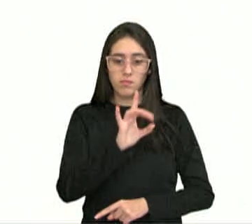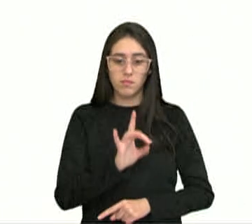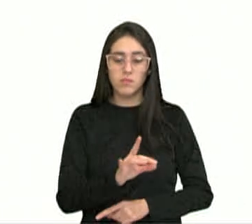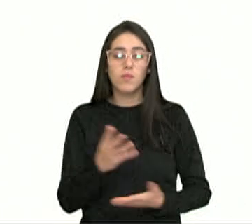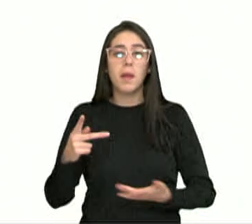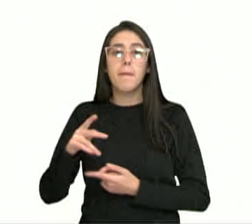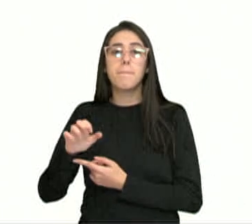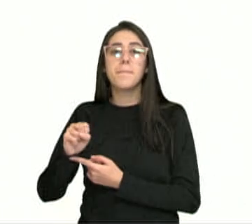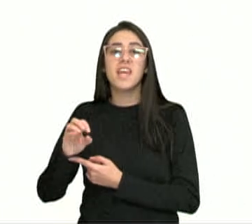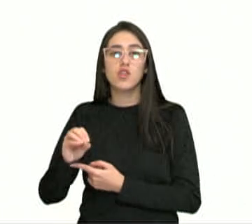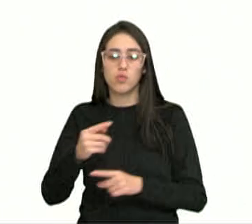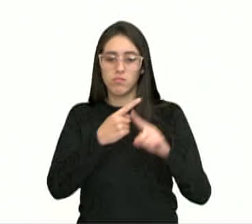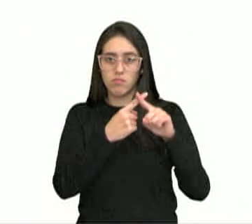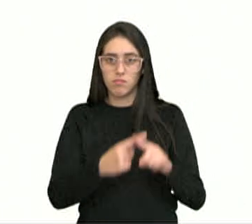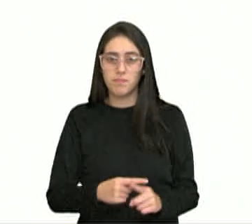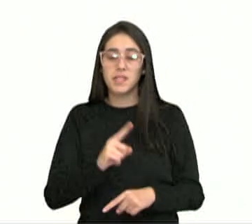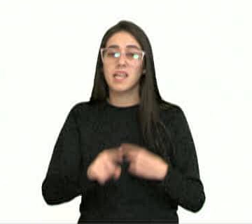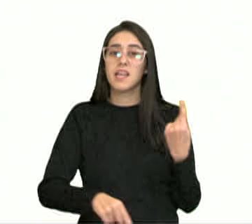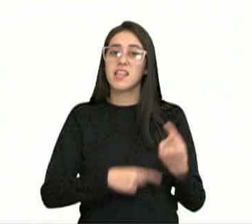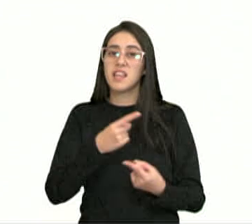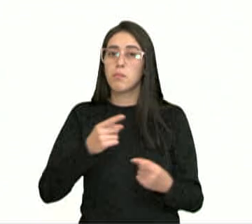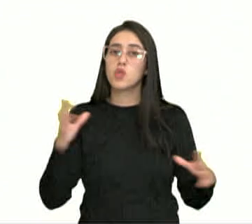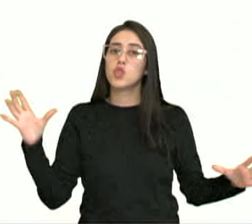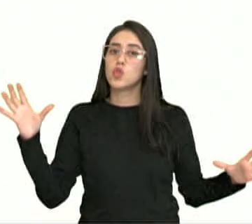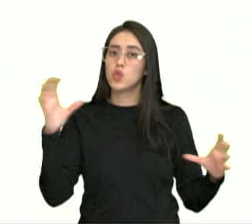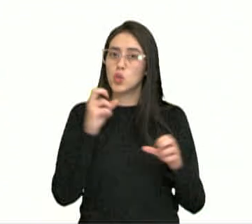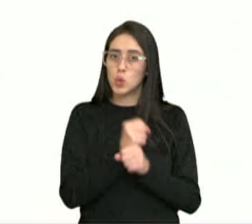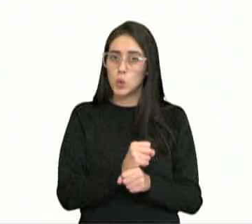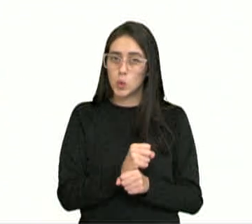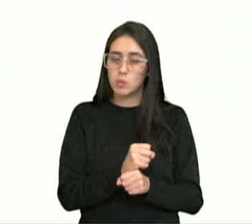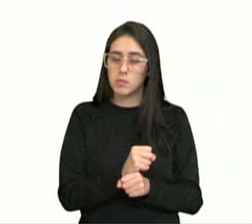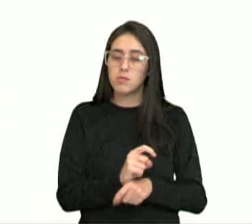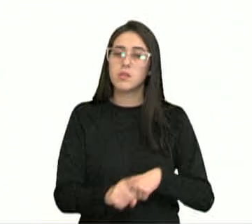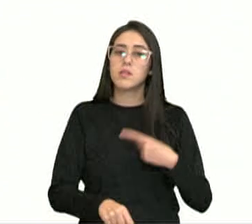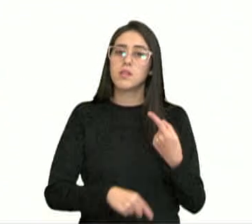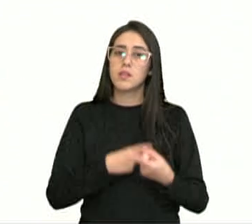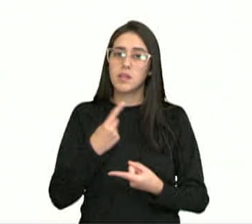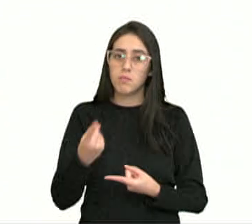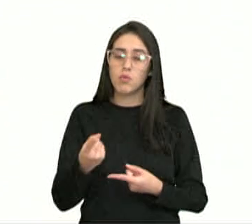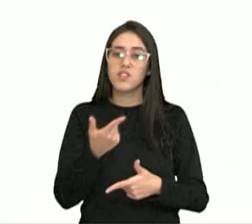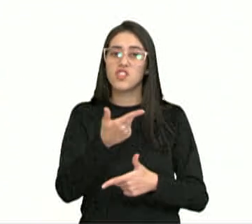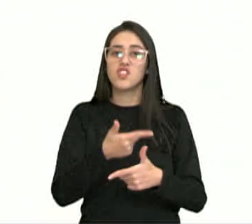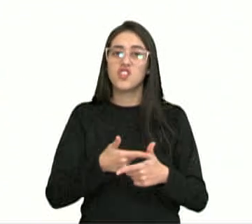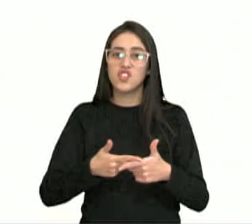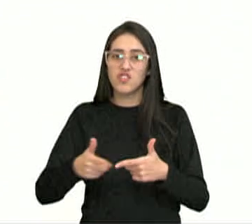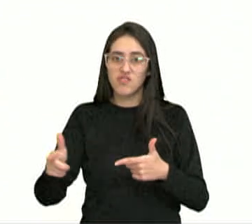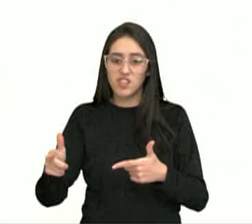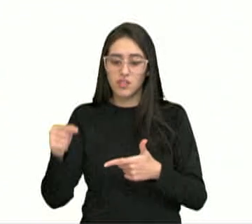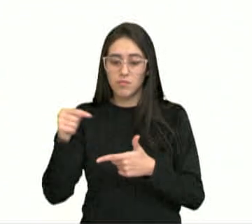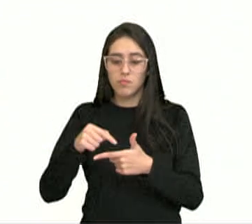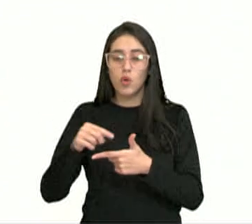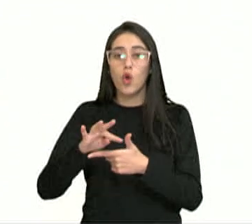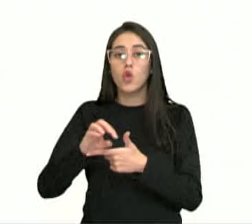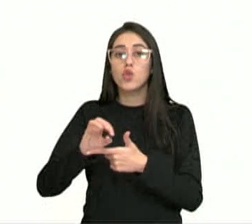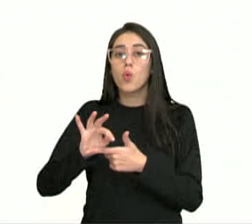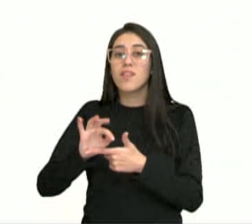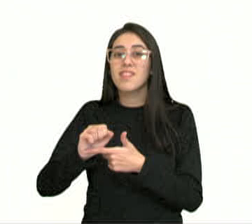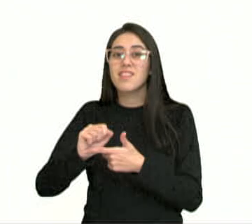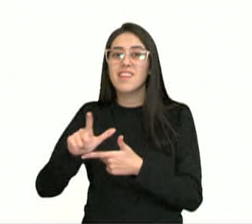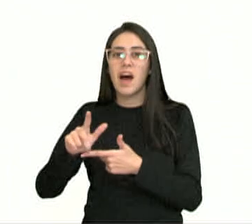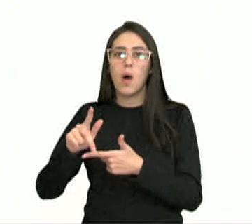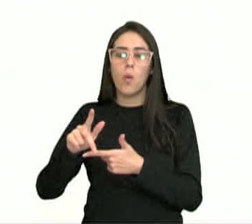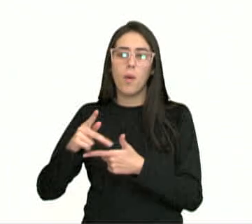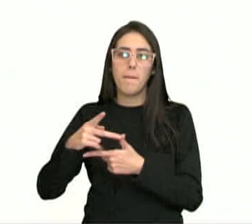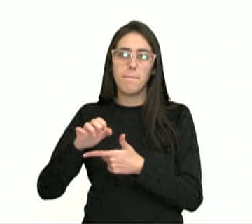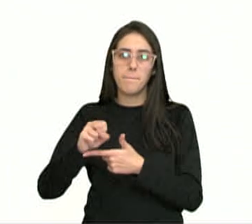respectivo peso, depois somar esses resultados e, por fim, dividir os resultados da soma anterior